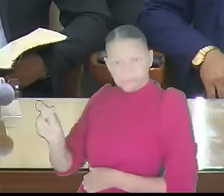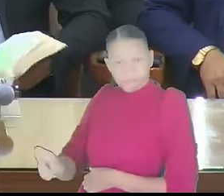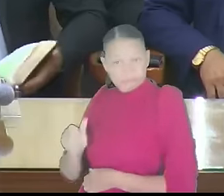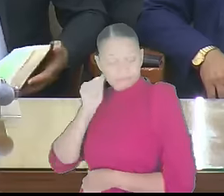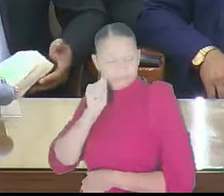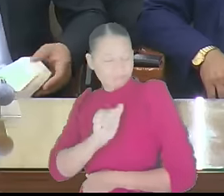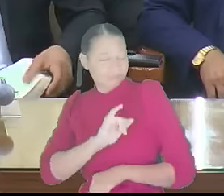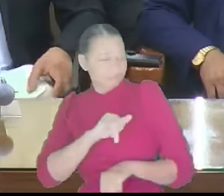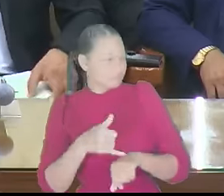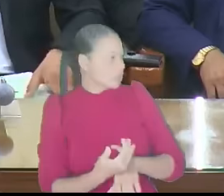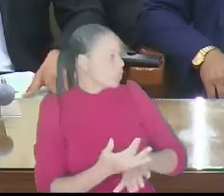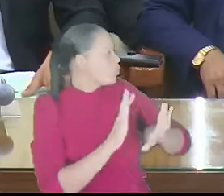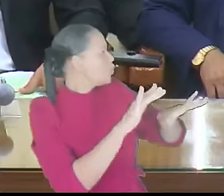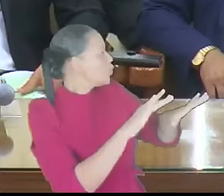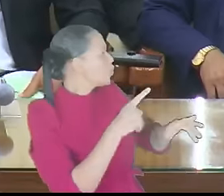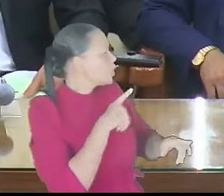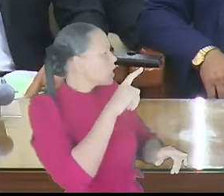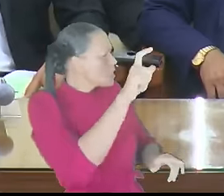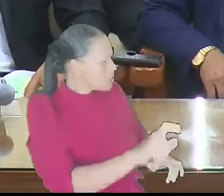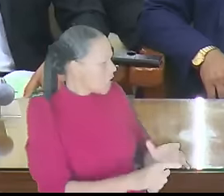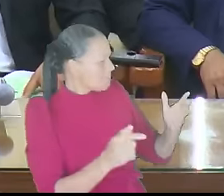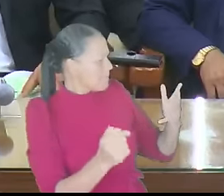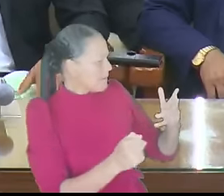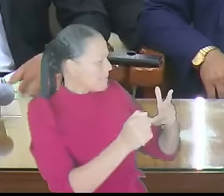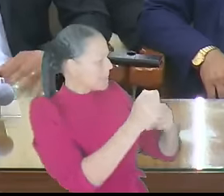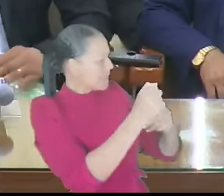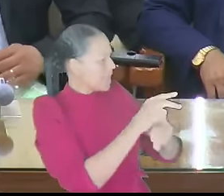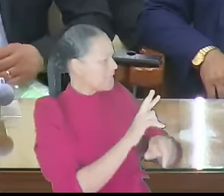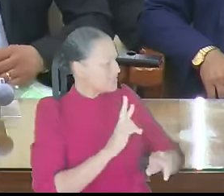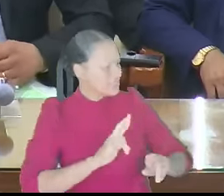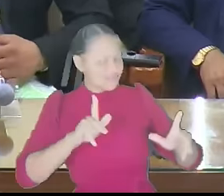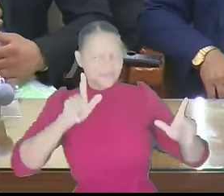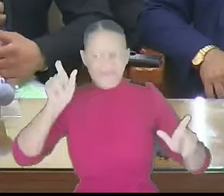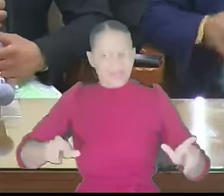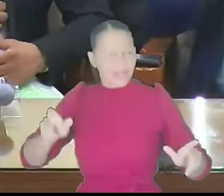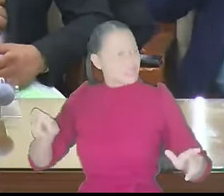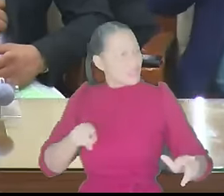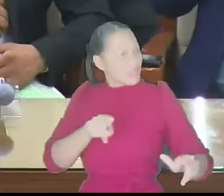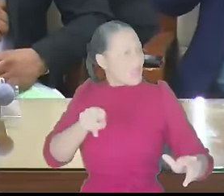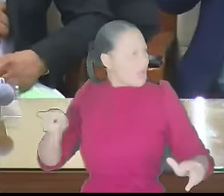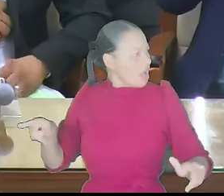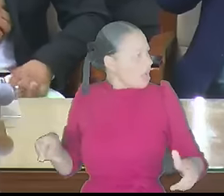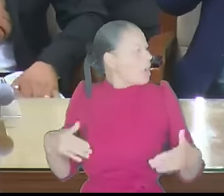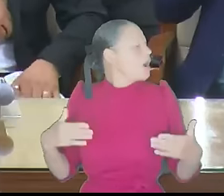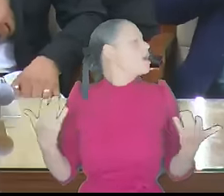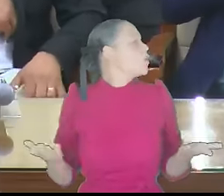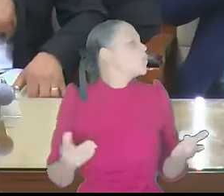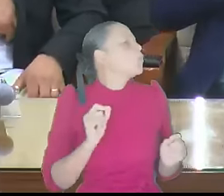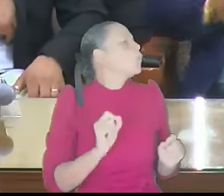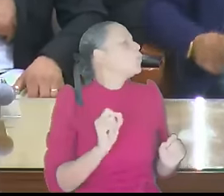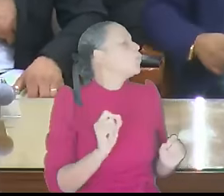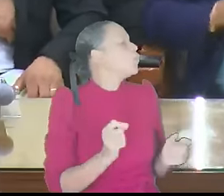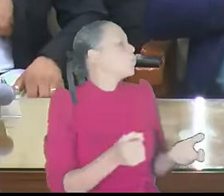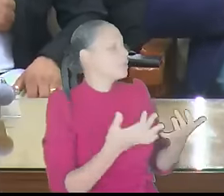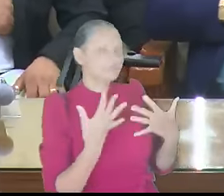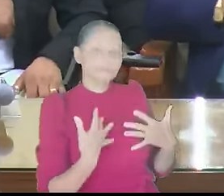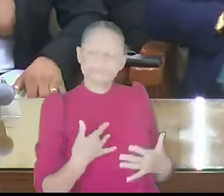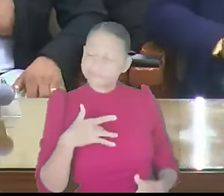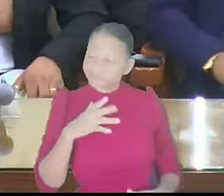tem o teu amado mais do que os outros amados? O que é que tem ele? E ela